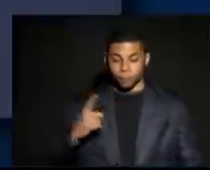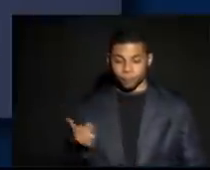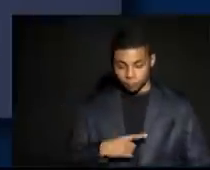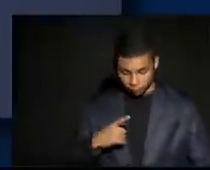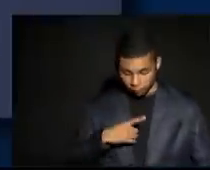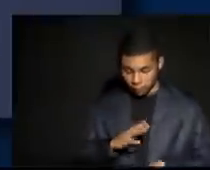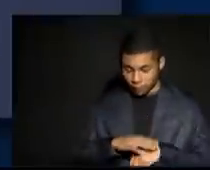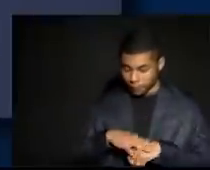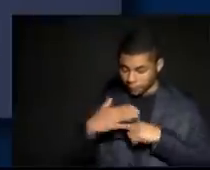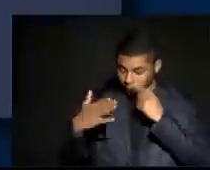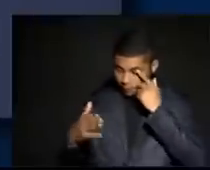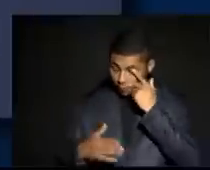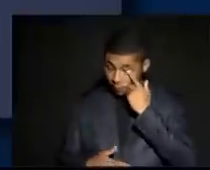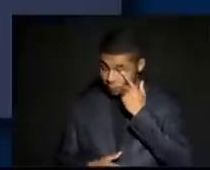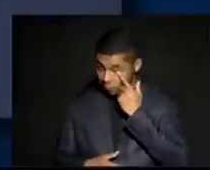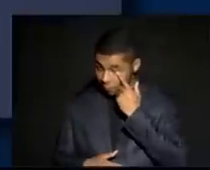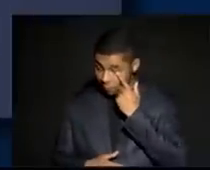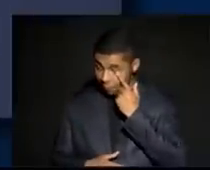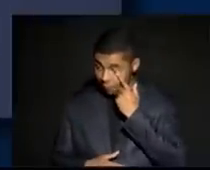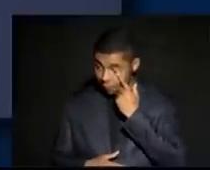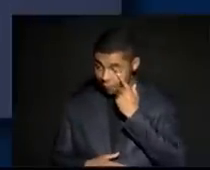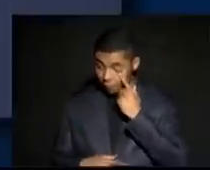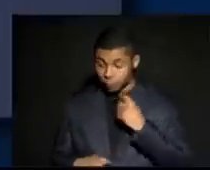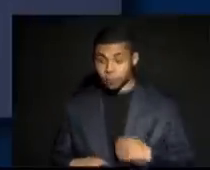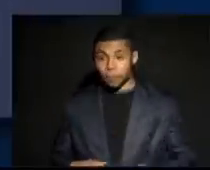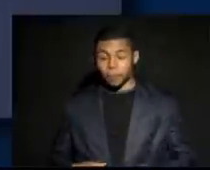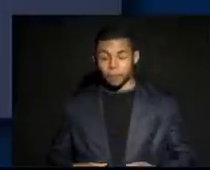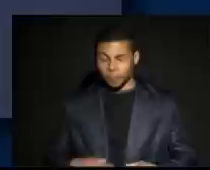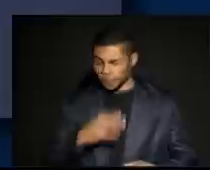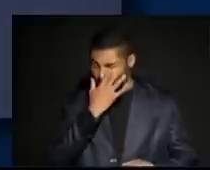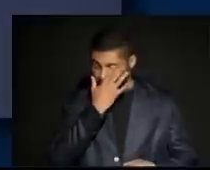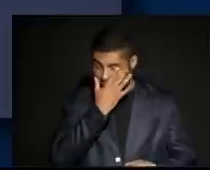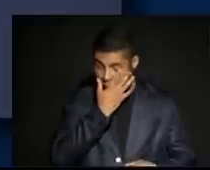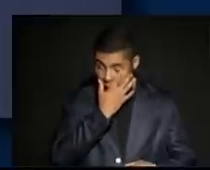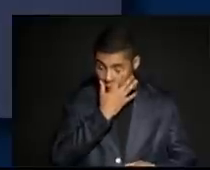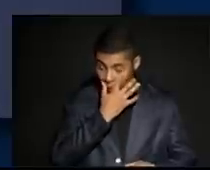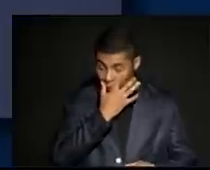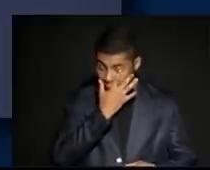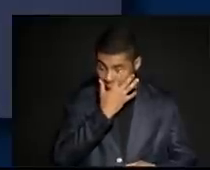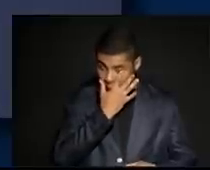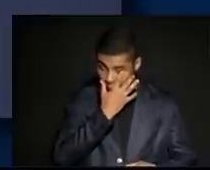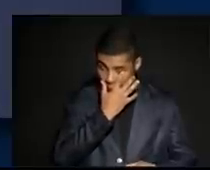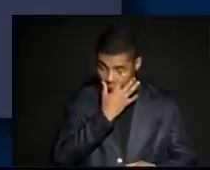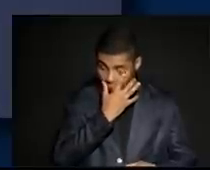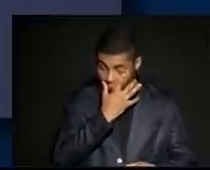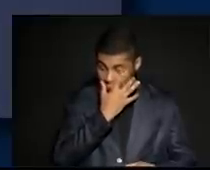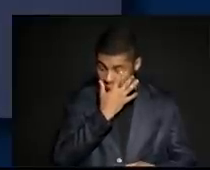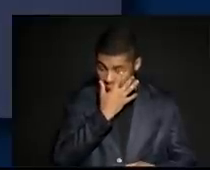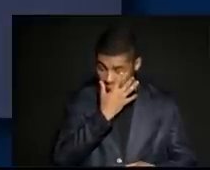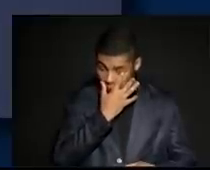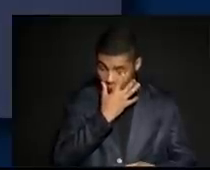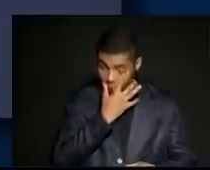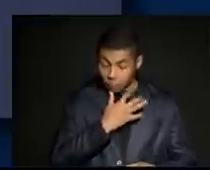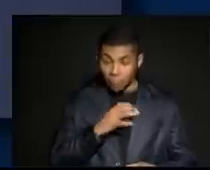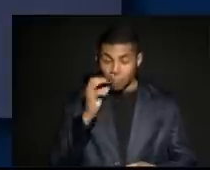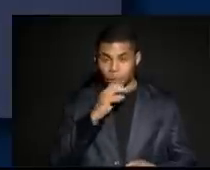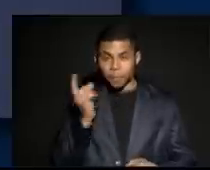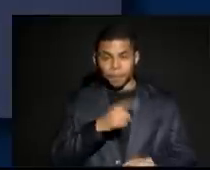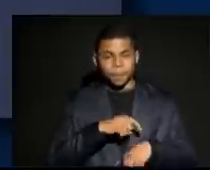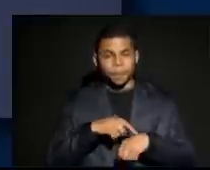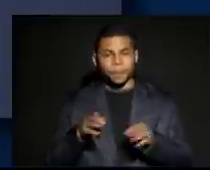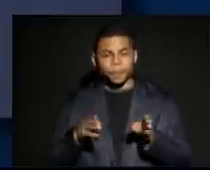aí ao longo da próxima década especificamente subir China eu acho que a gente vive um momento de